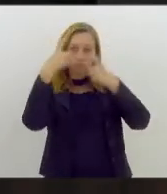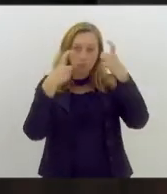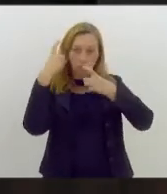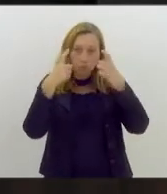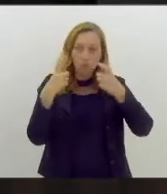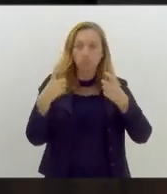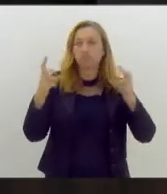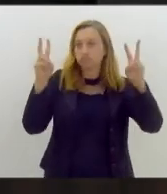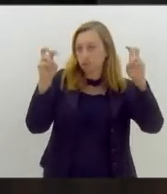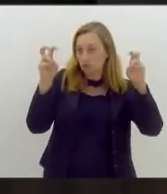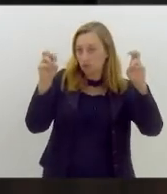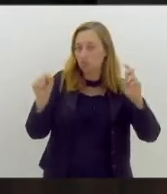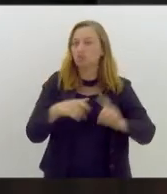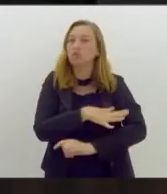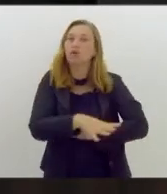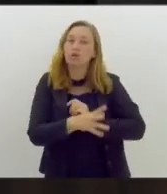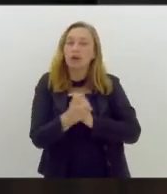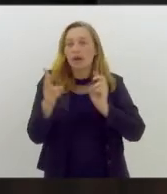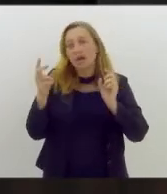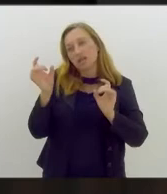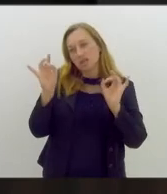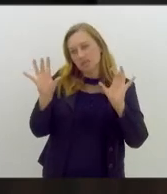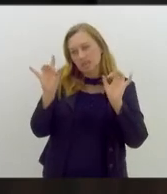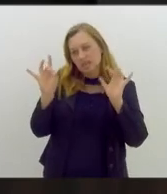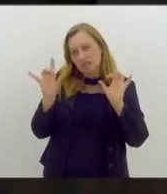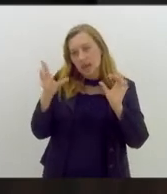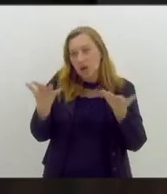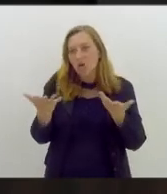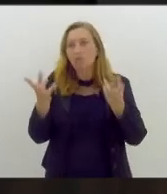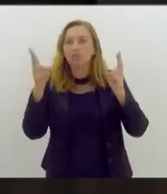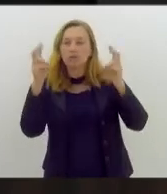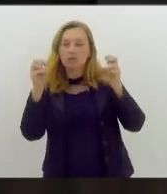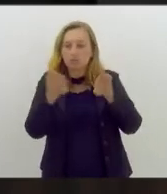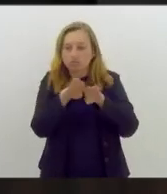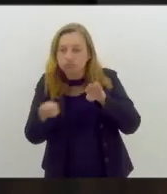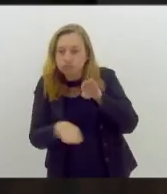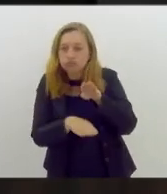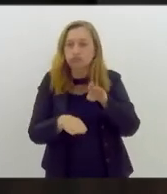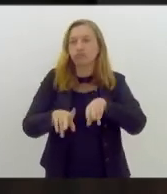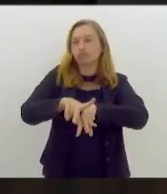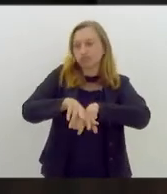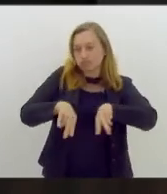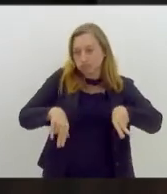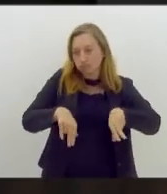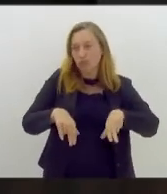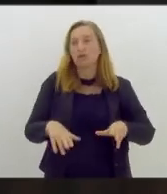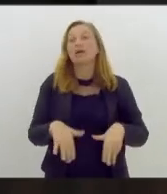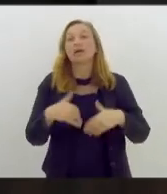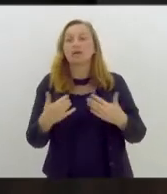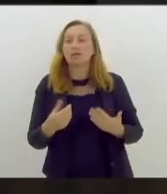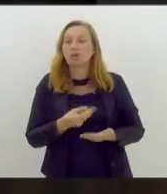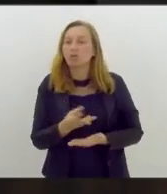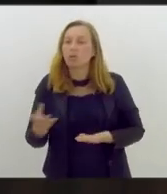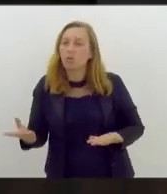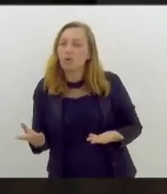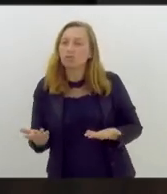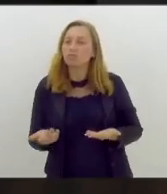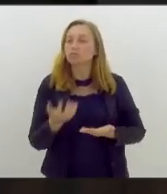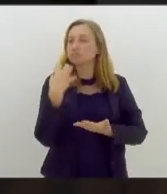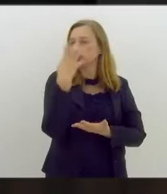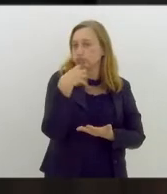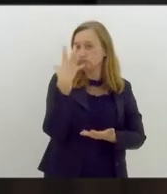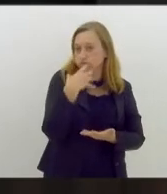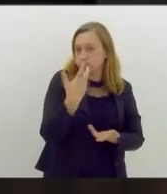questões sociais e, em especial, as questões das desigualdades de gênero. Enquanto autor e